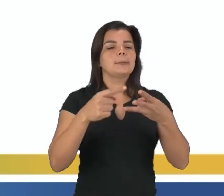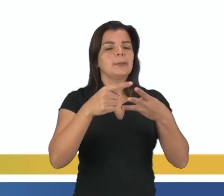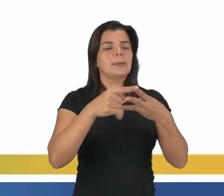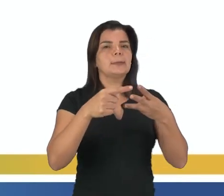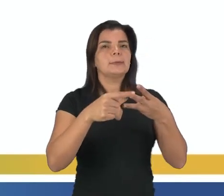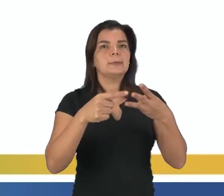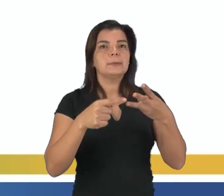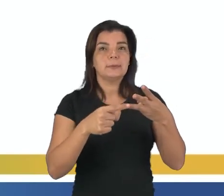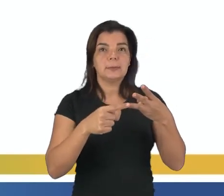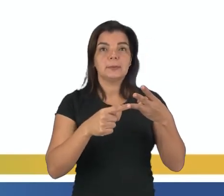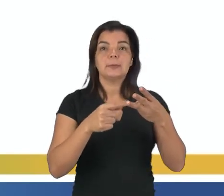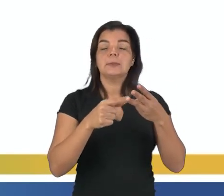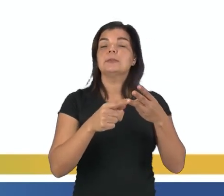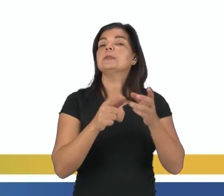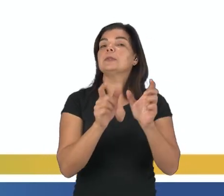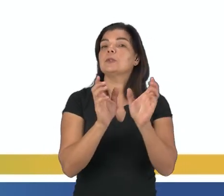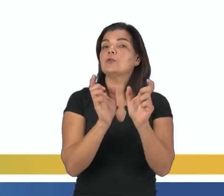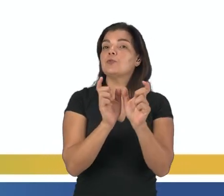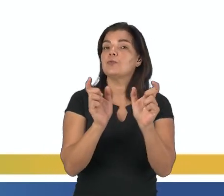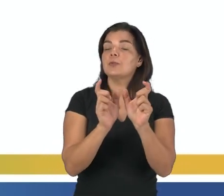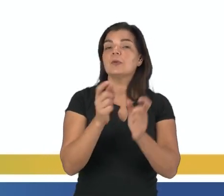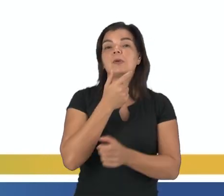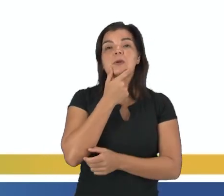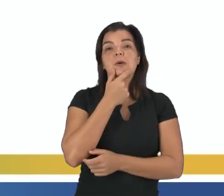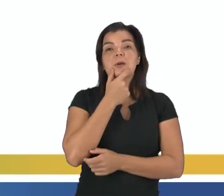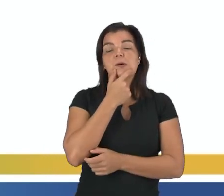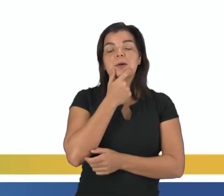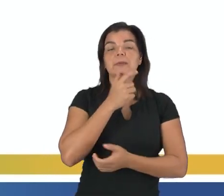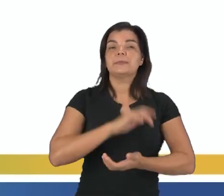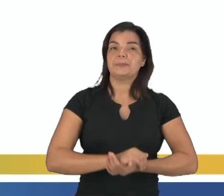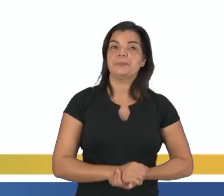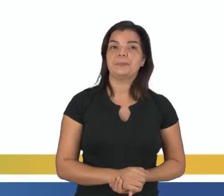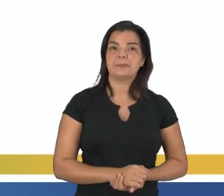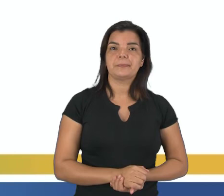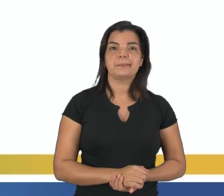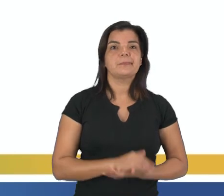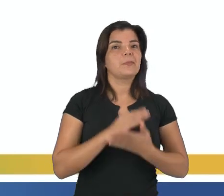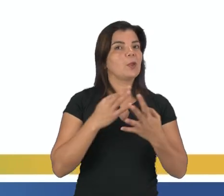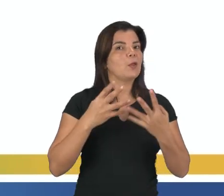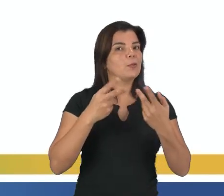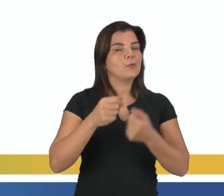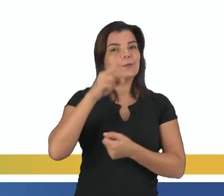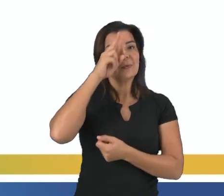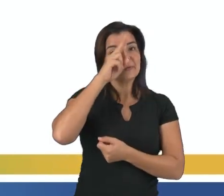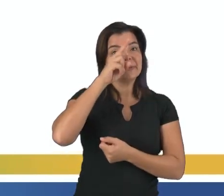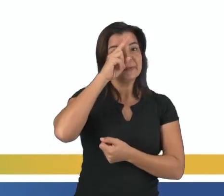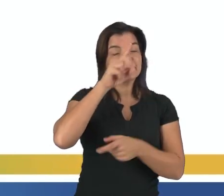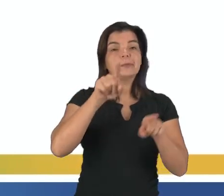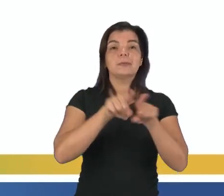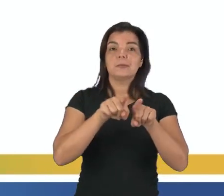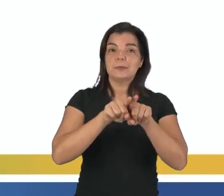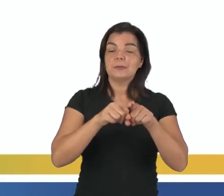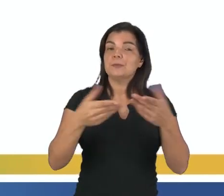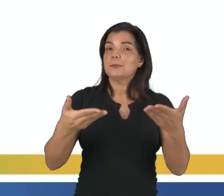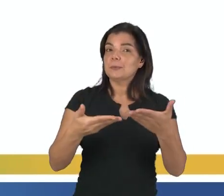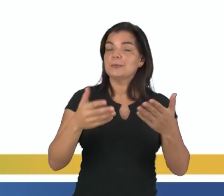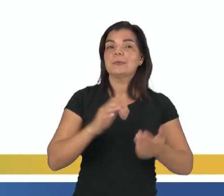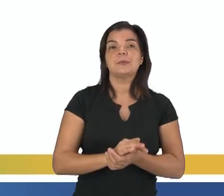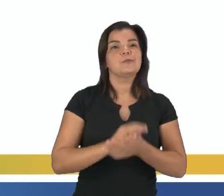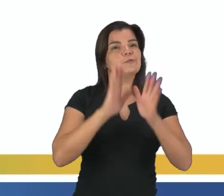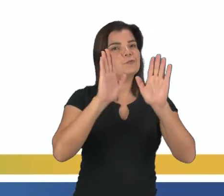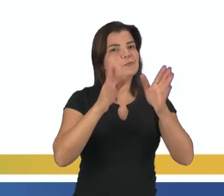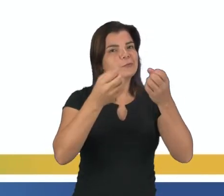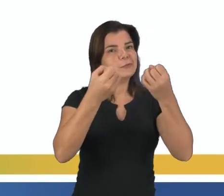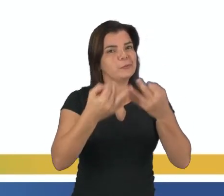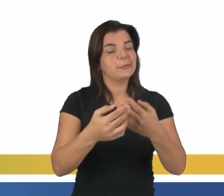quais são as três fases em que se divide a língua inglesa Pô então toda a história língua inglesa Que Nós aprendemos hoje